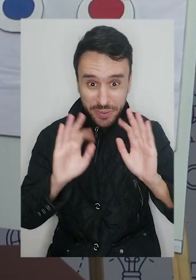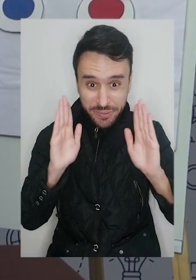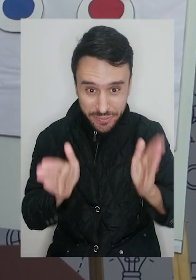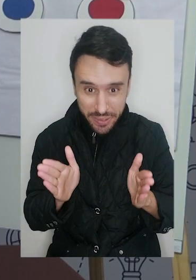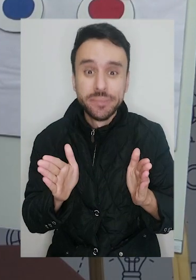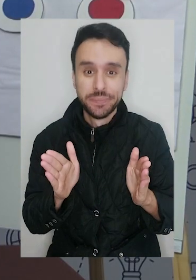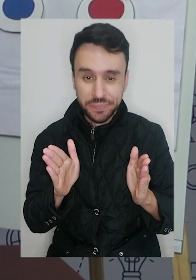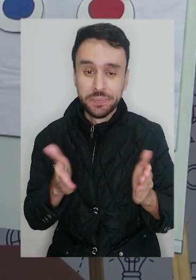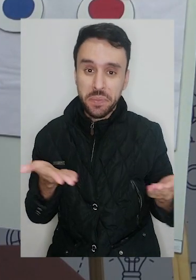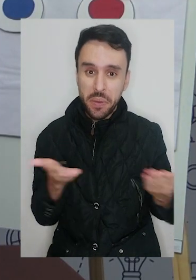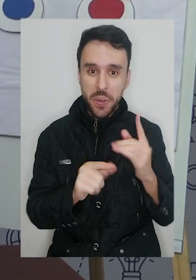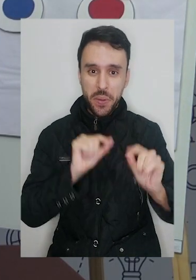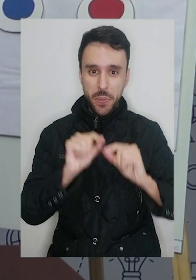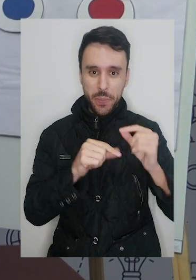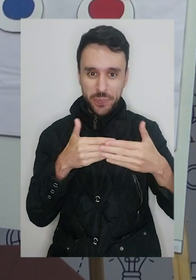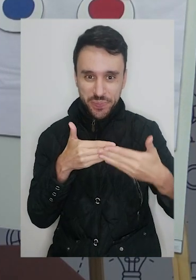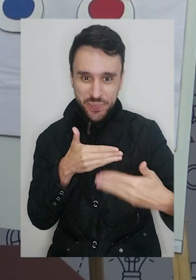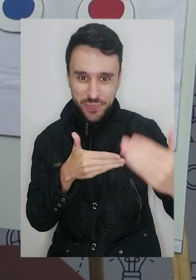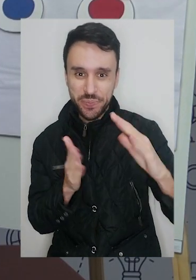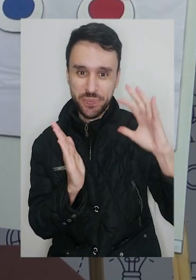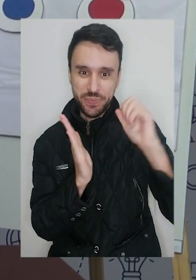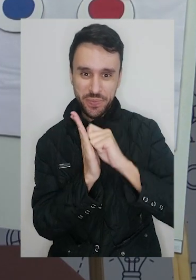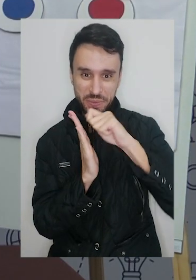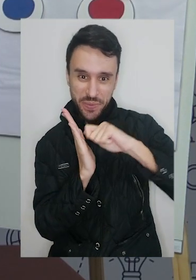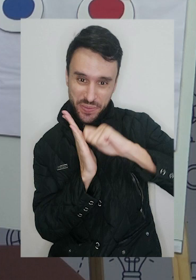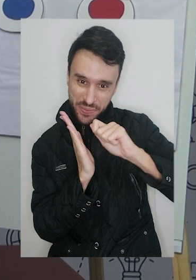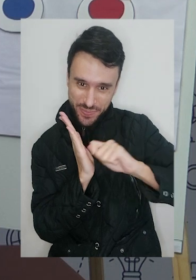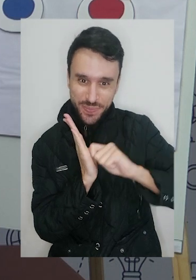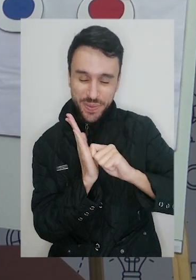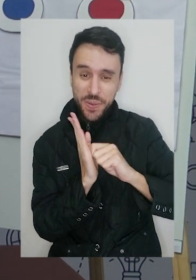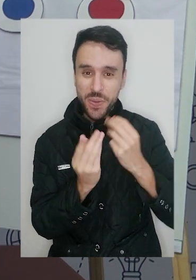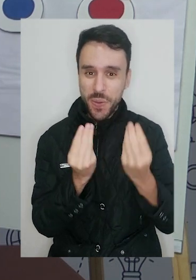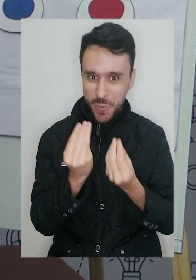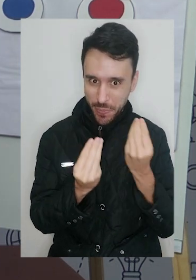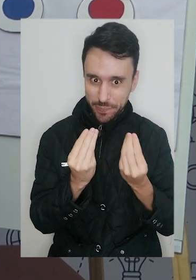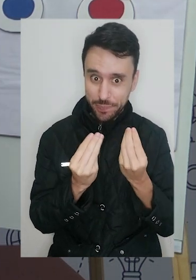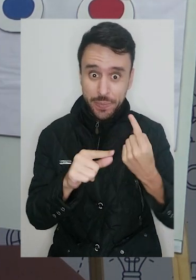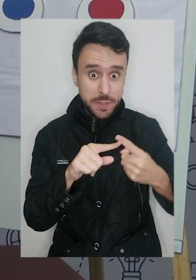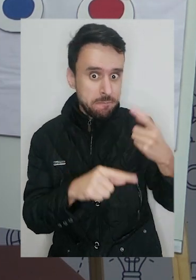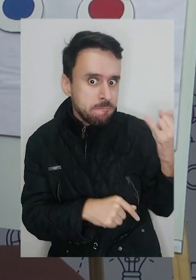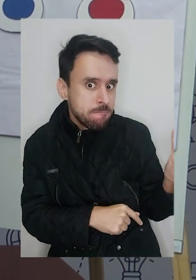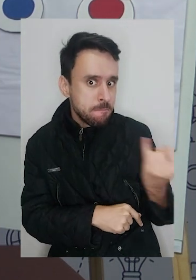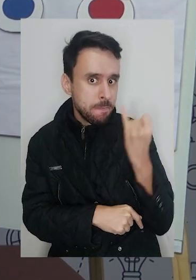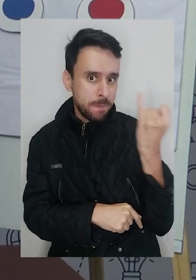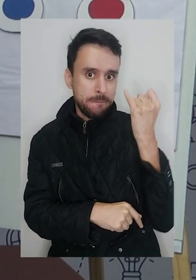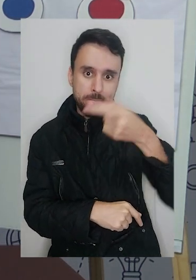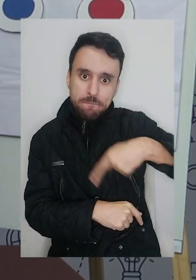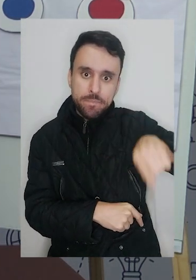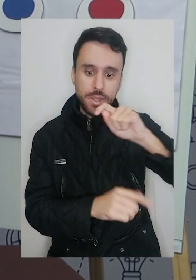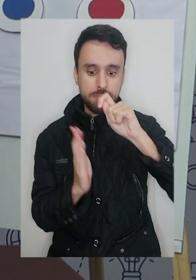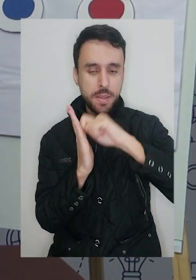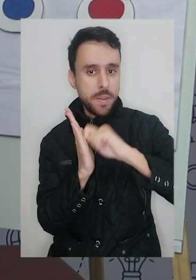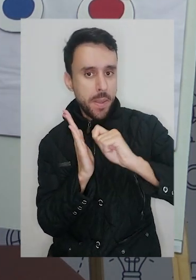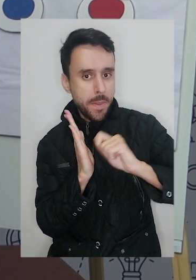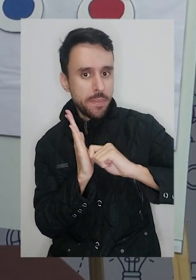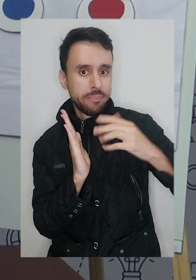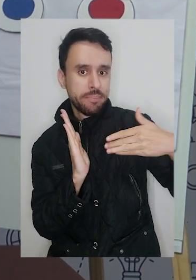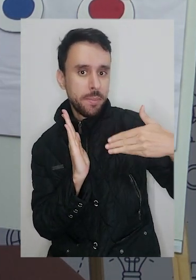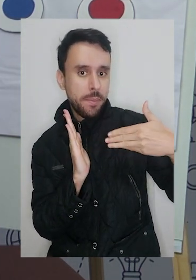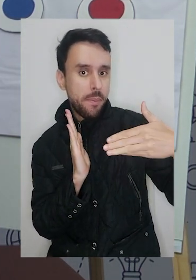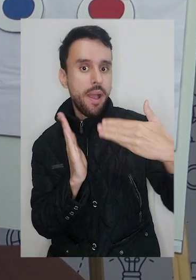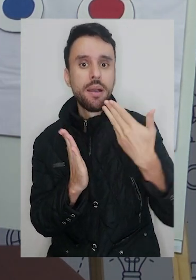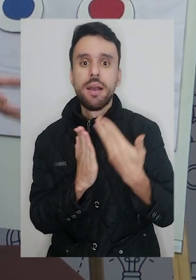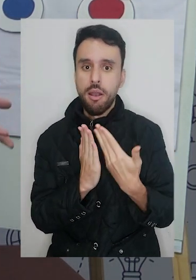Organizar os materiais. Então agora vamos para o registro, porque lembrando, é muito importante que você esteja